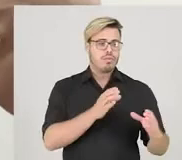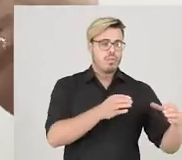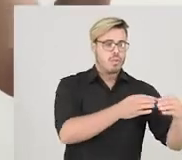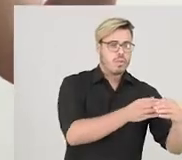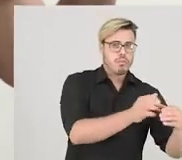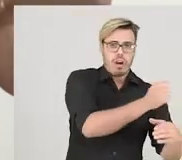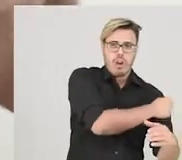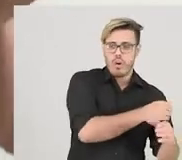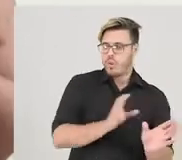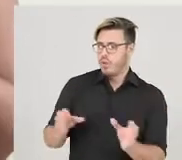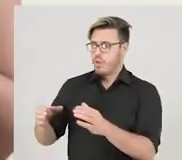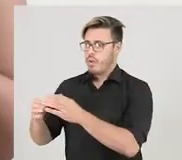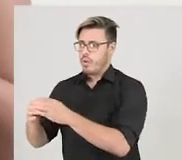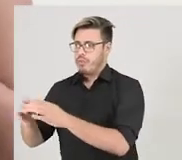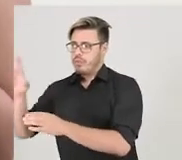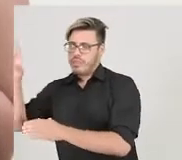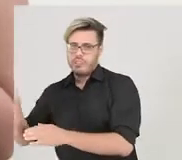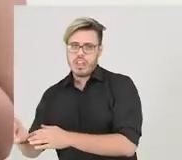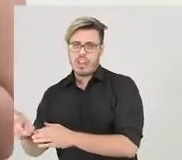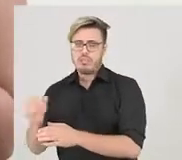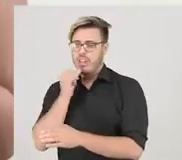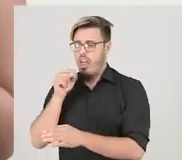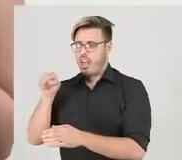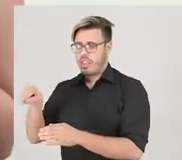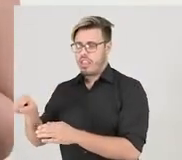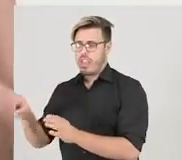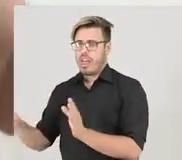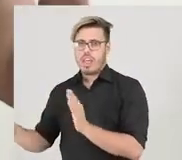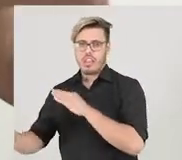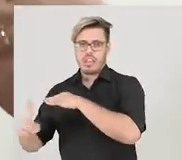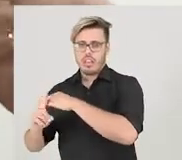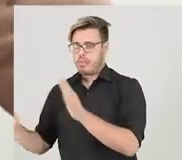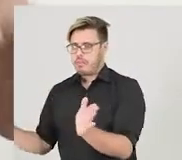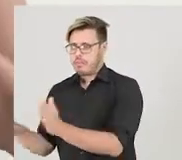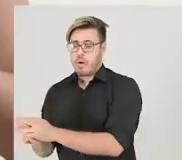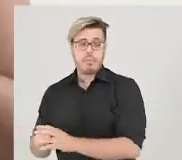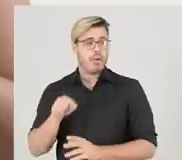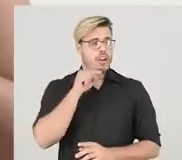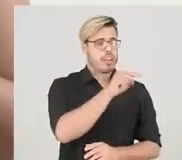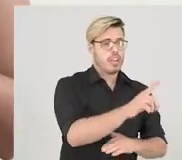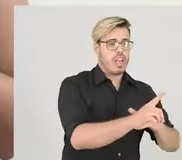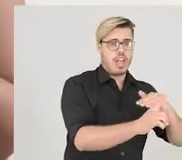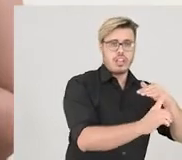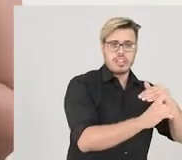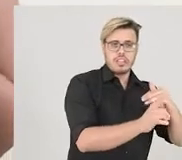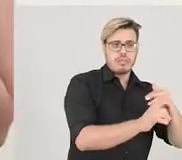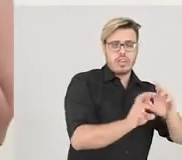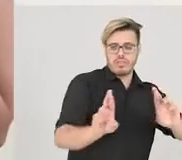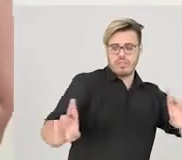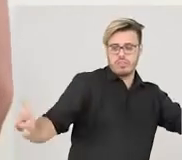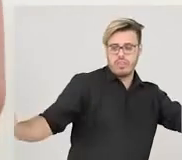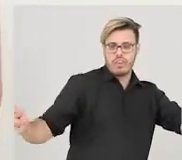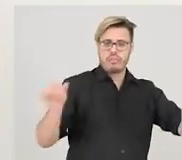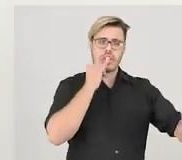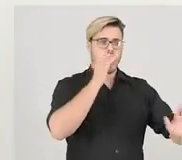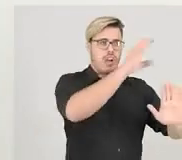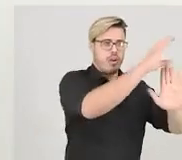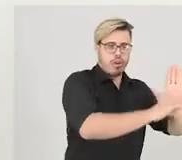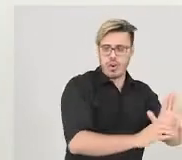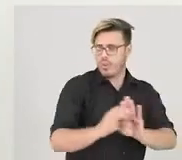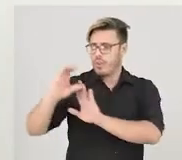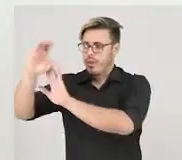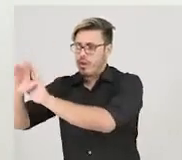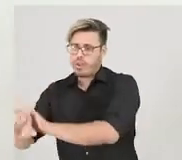um conteúdo, um currículo, e aqui eu tenho outro conteúdo, um currículo. Aqui eu tenho uma professora, aqui eu tenho outra professora. Não é assim que